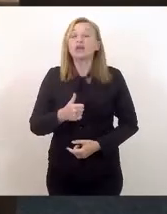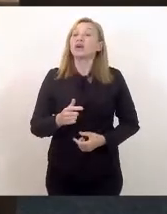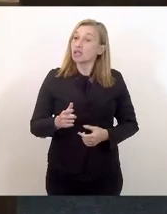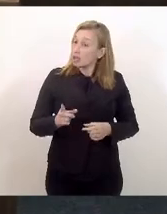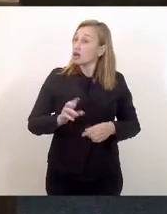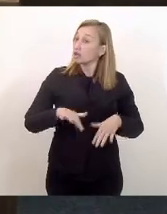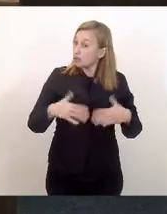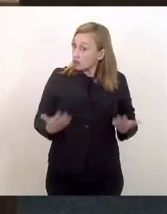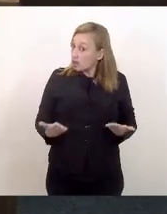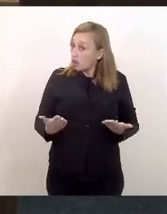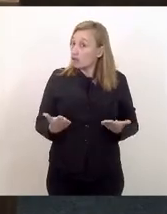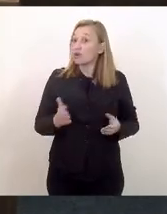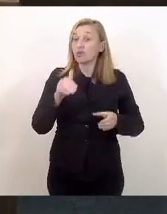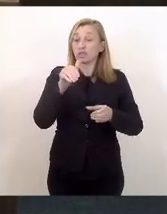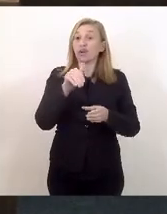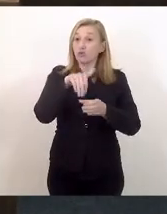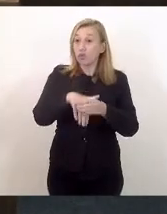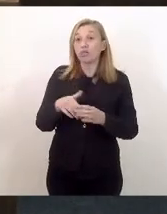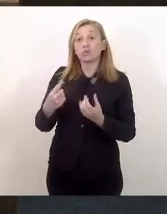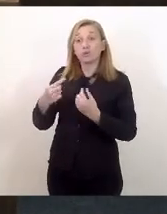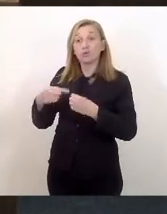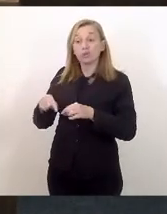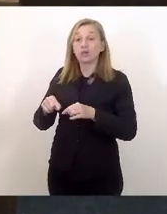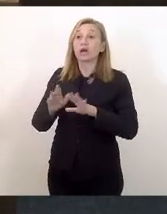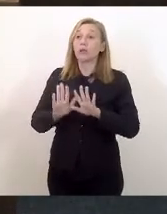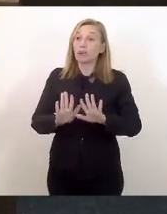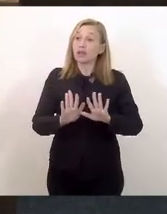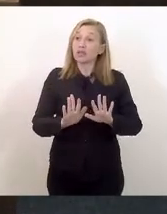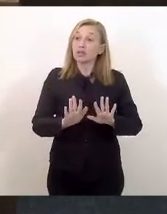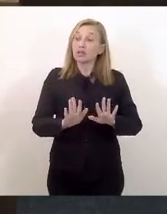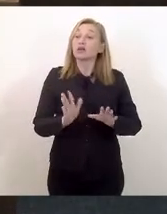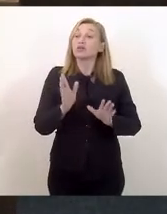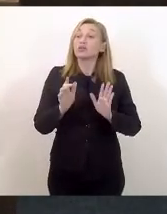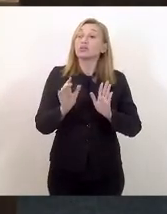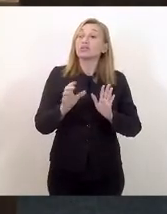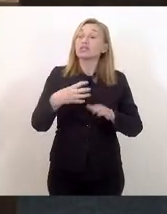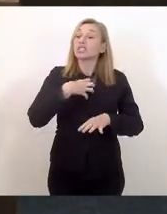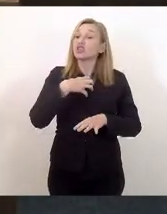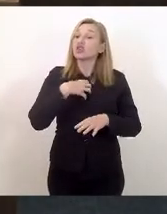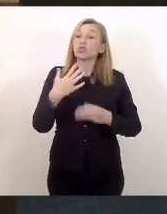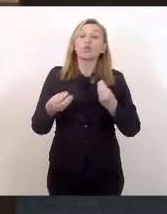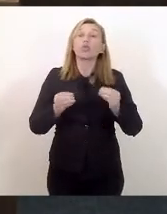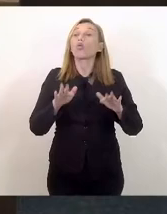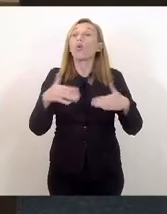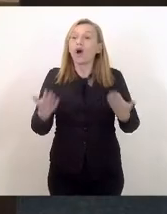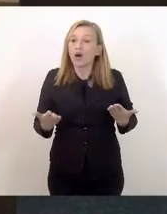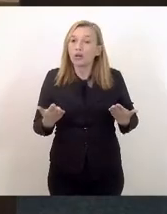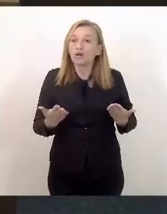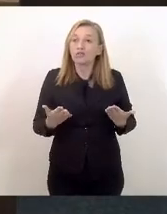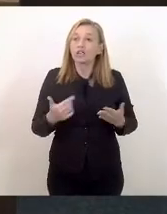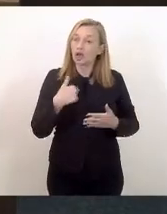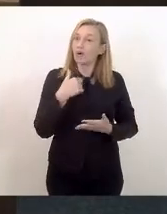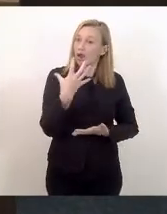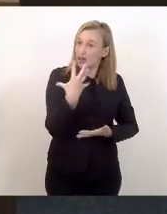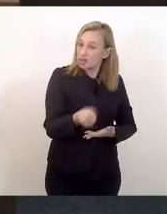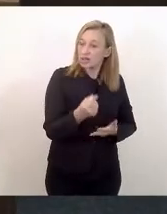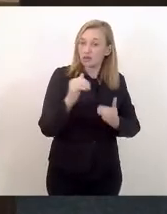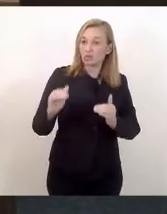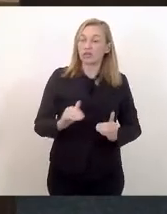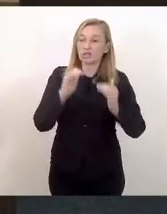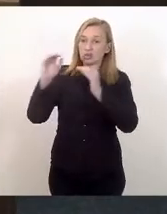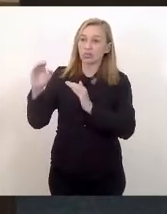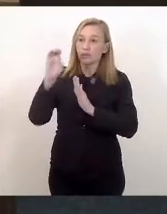eu vou dar o voto divergente no seguinte sentido. Eu sou favorável com